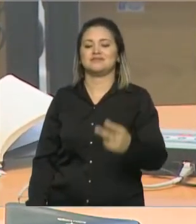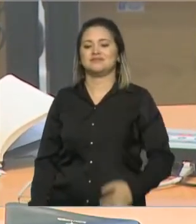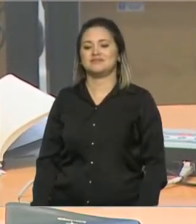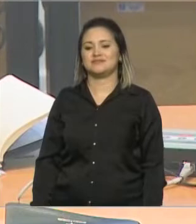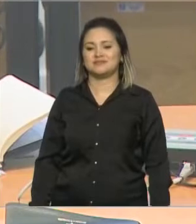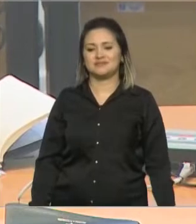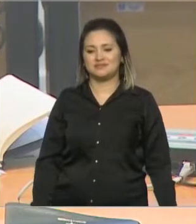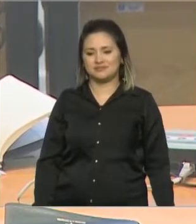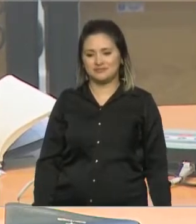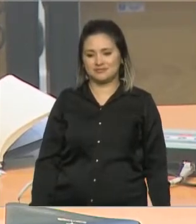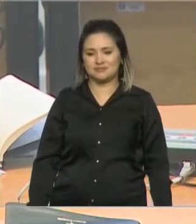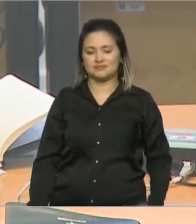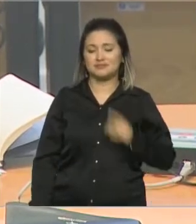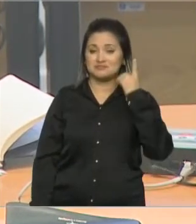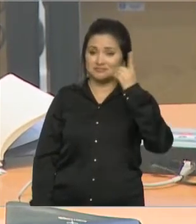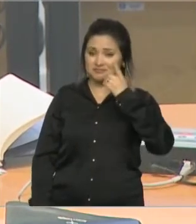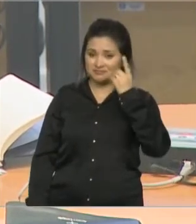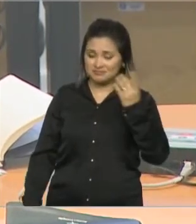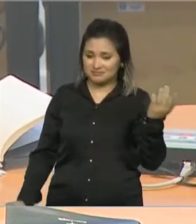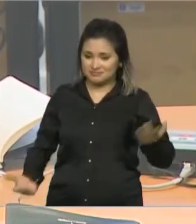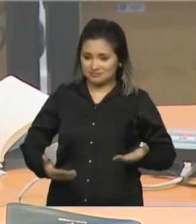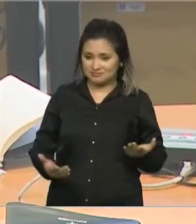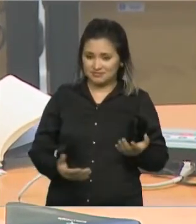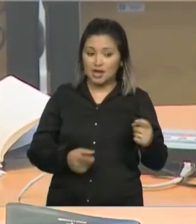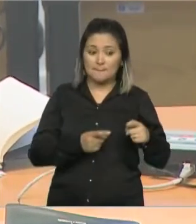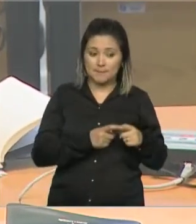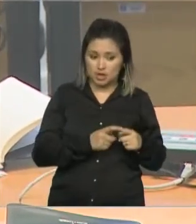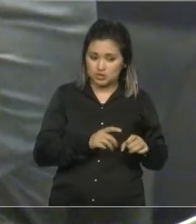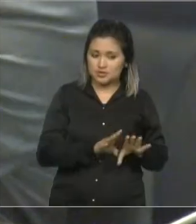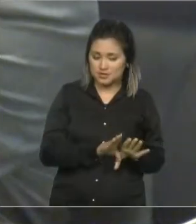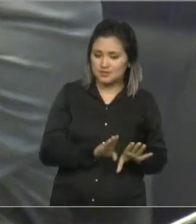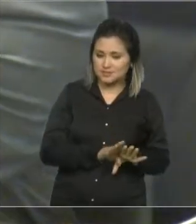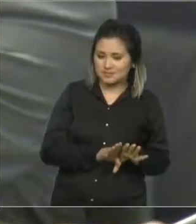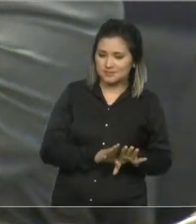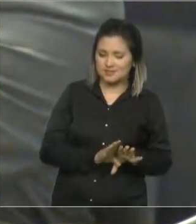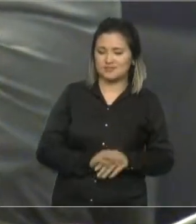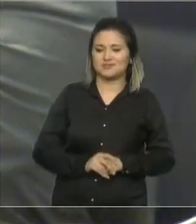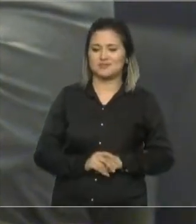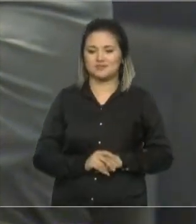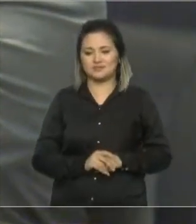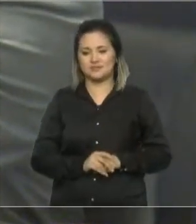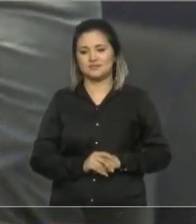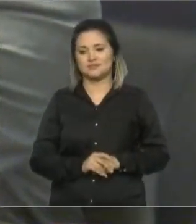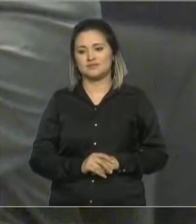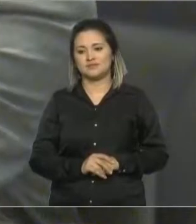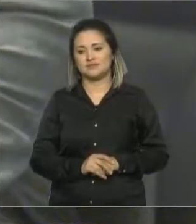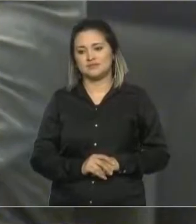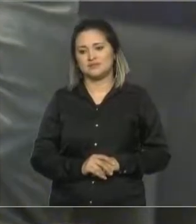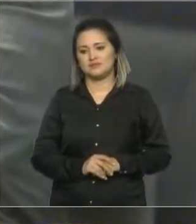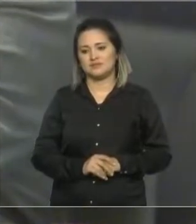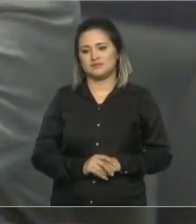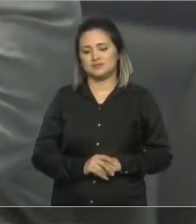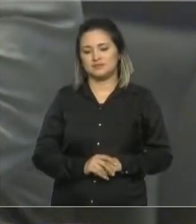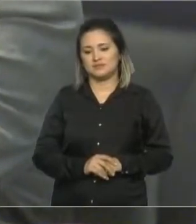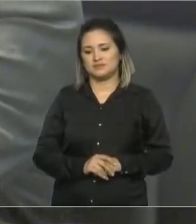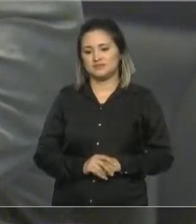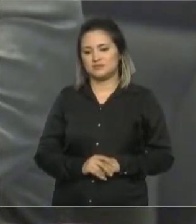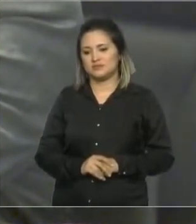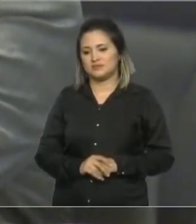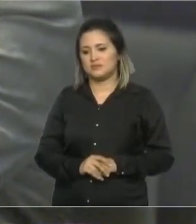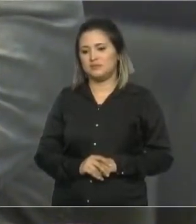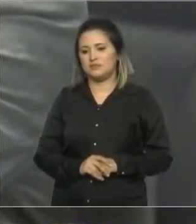Dá sorte. Ser médico também. A gente tem muitos aqui na